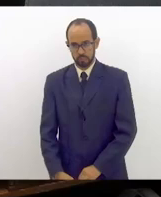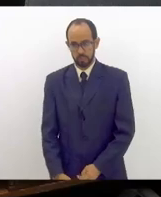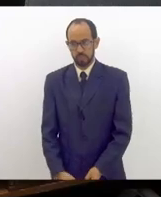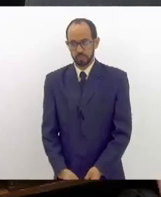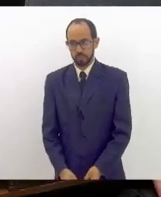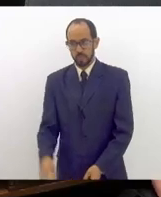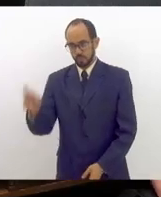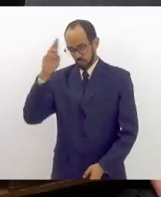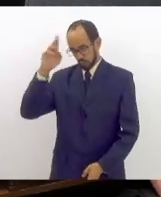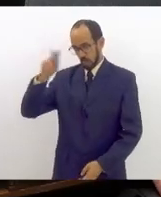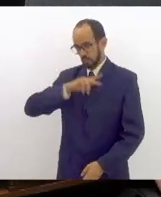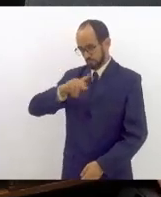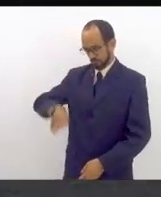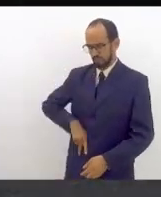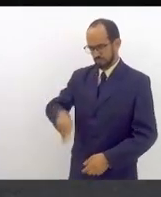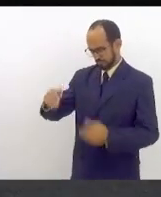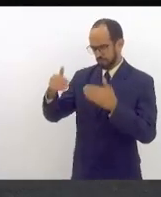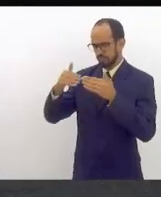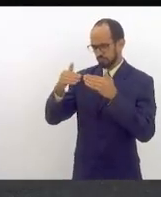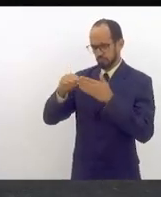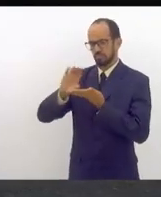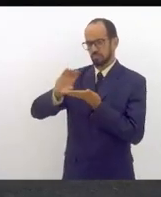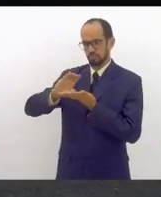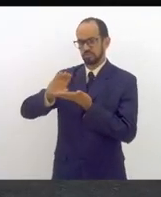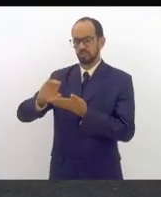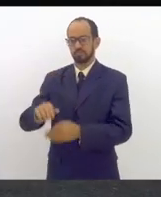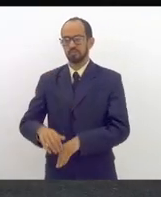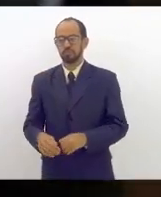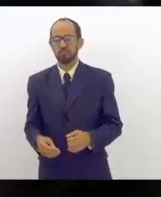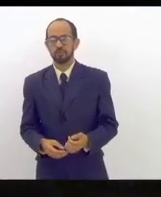Senhor presidente, pela constitucionalidade.